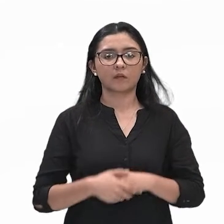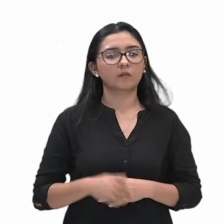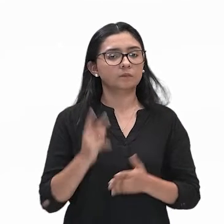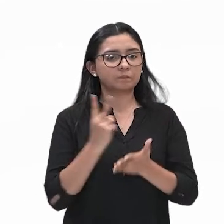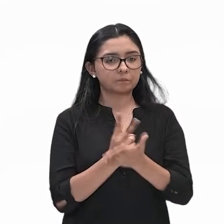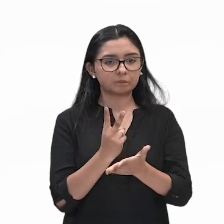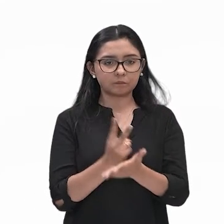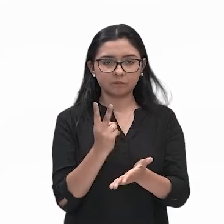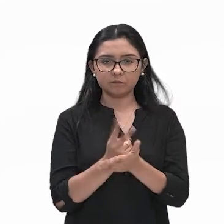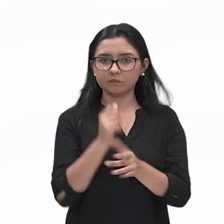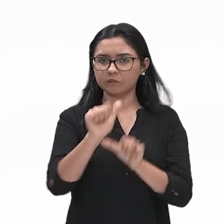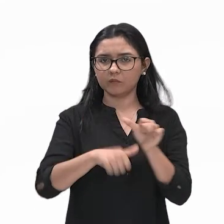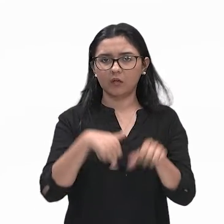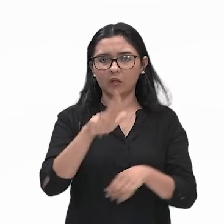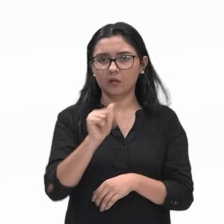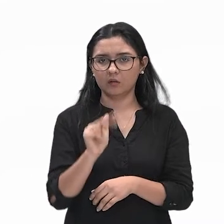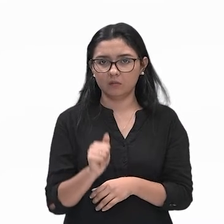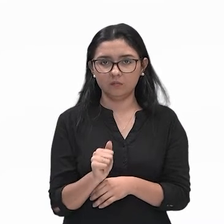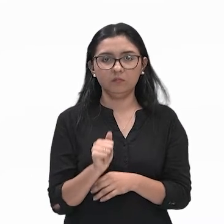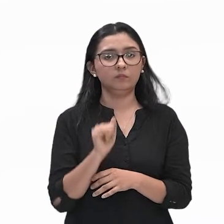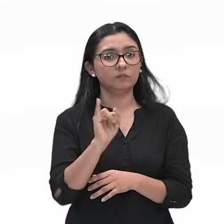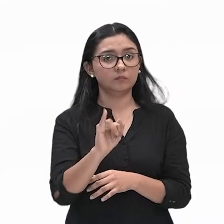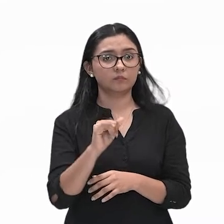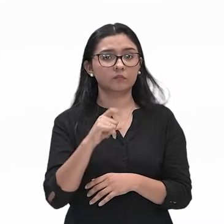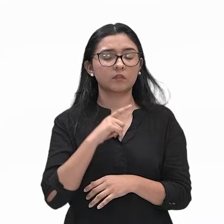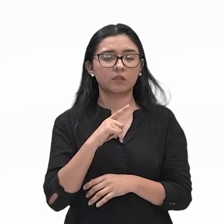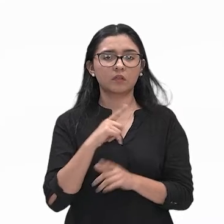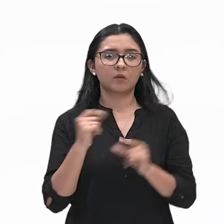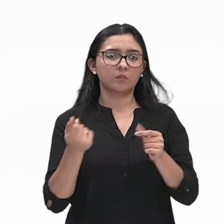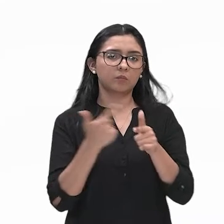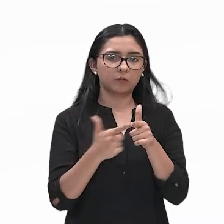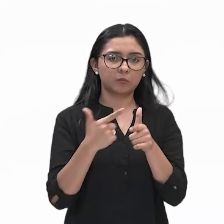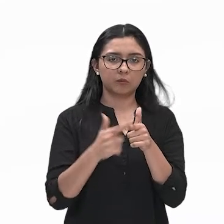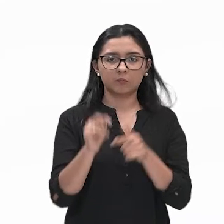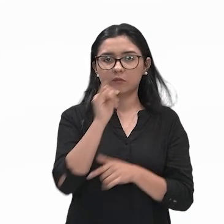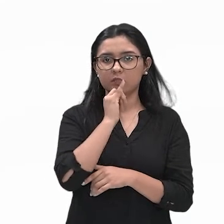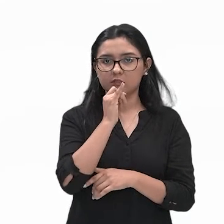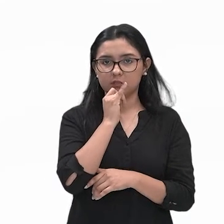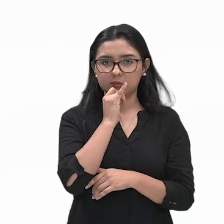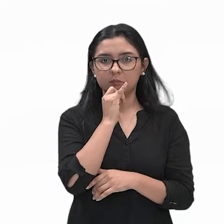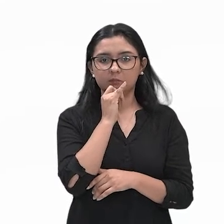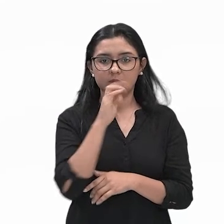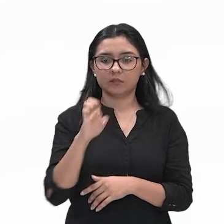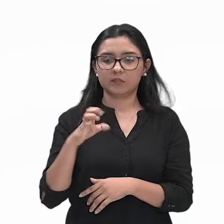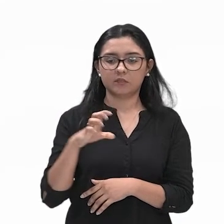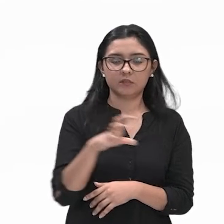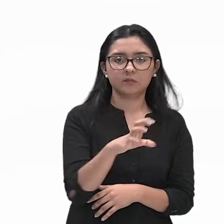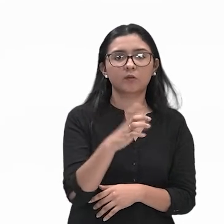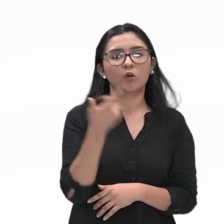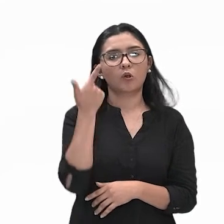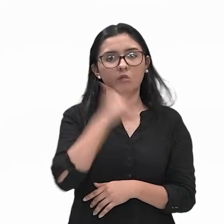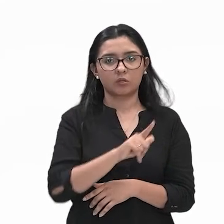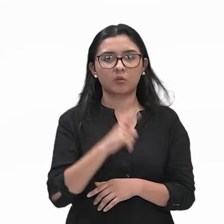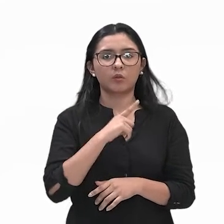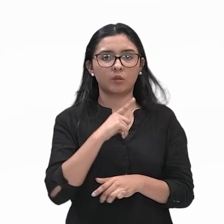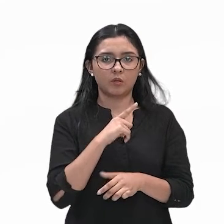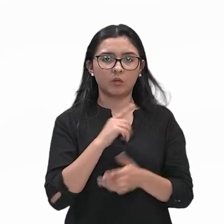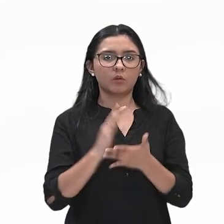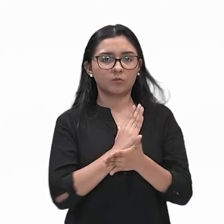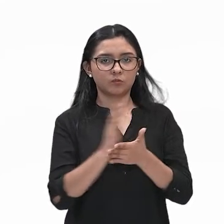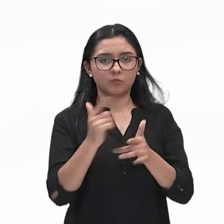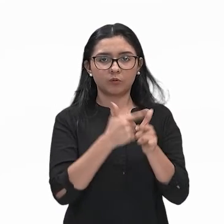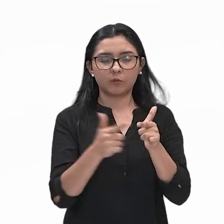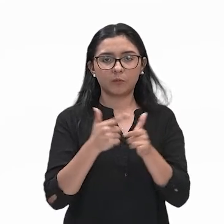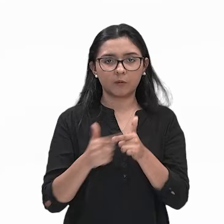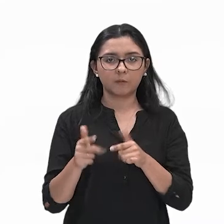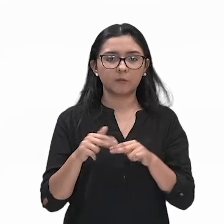permaneça sempre o mesmo. À medida que a gente tem uma deficiência, por exemplo, dessa enzima, a gente já começa a ter um pouquinho de dificuldade, né? Então,